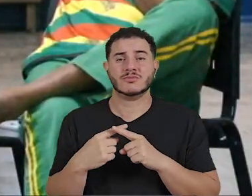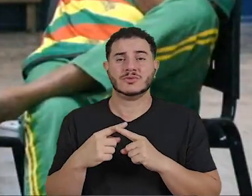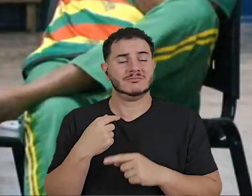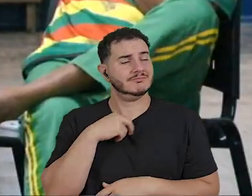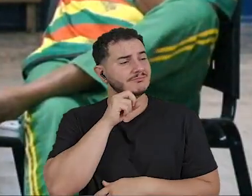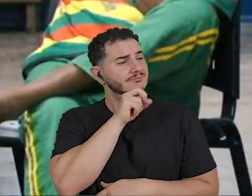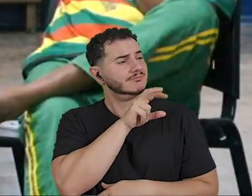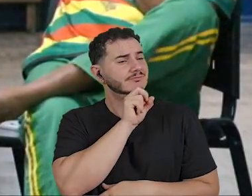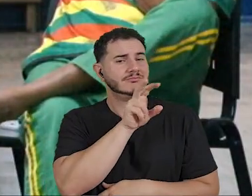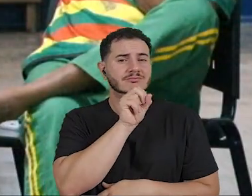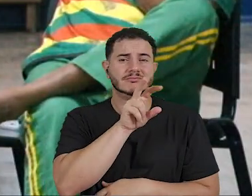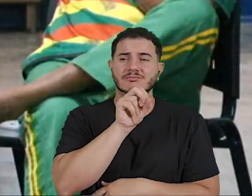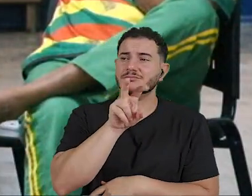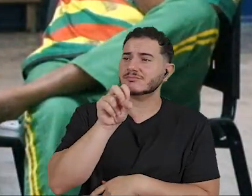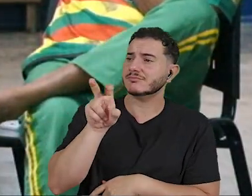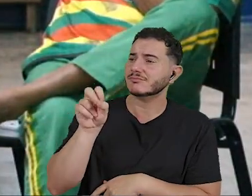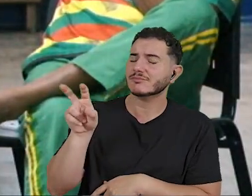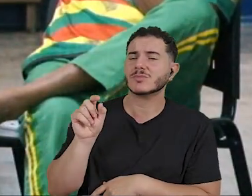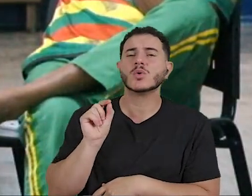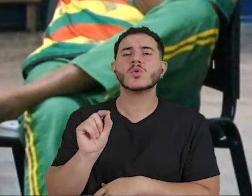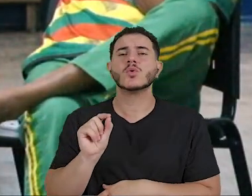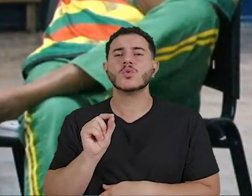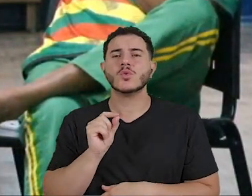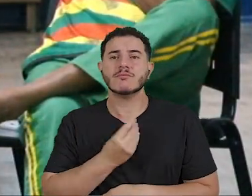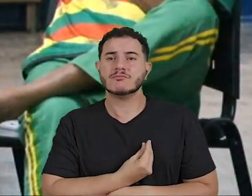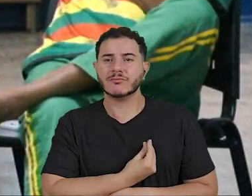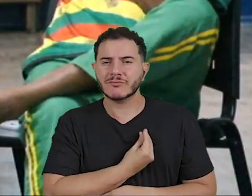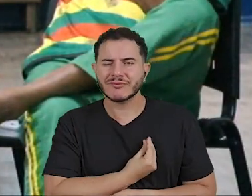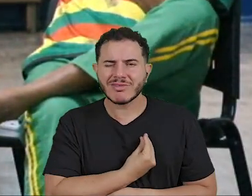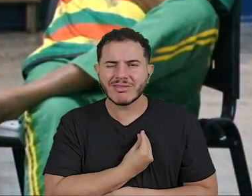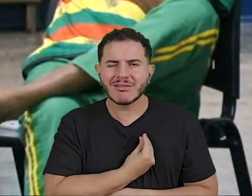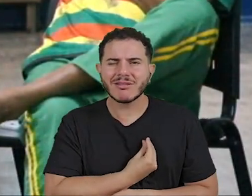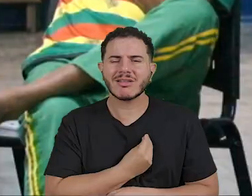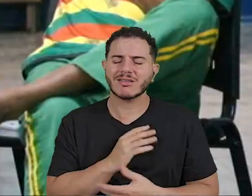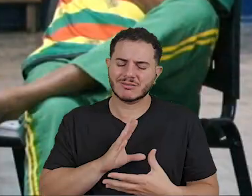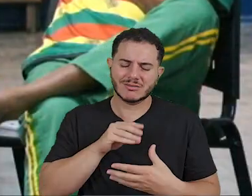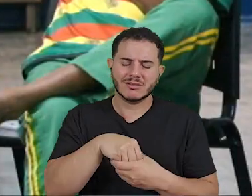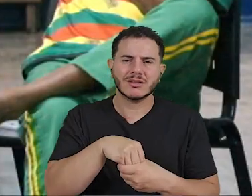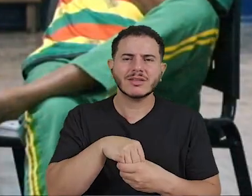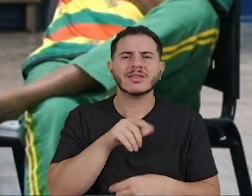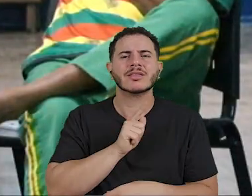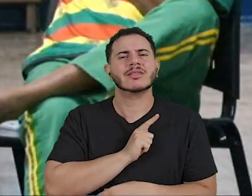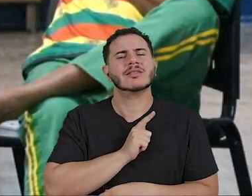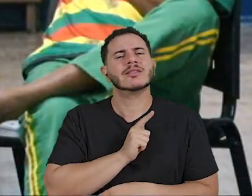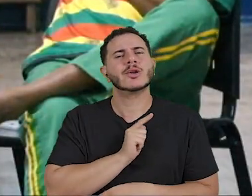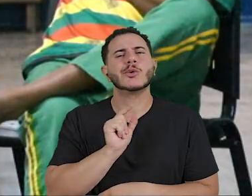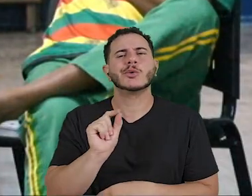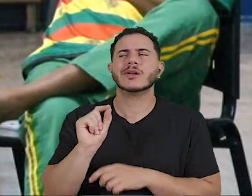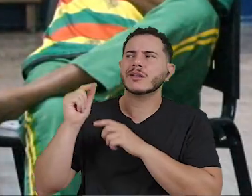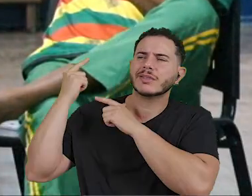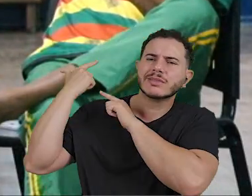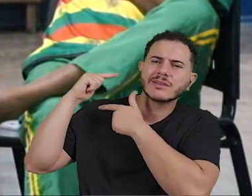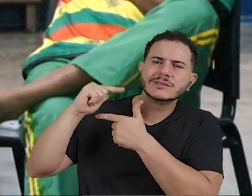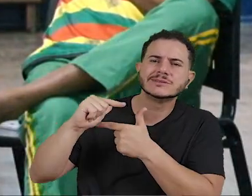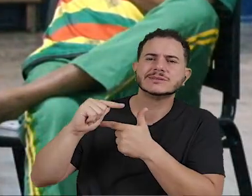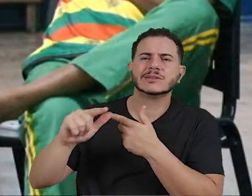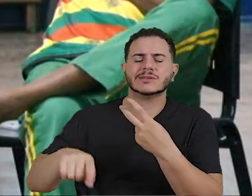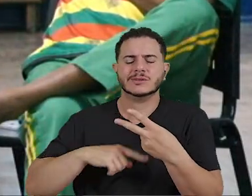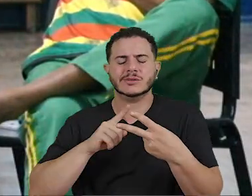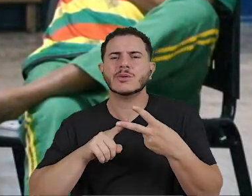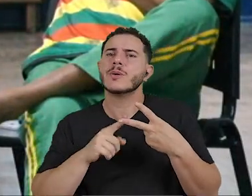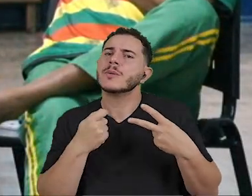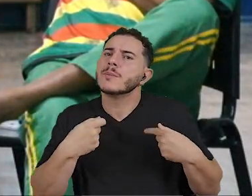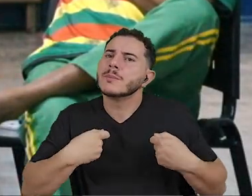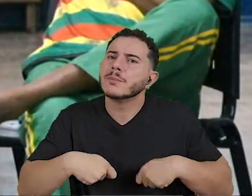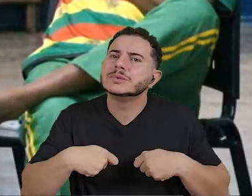vê e vivencia muitas questões relacionadas a respeito, à tradição, a